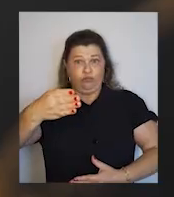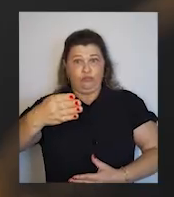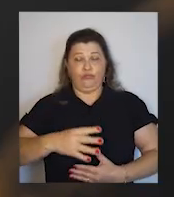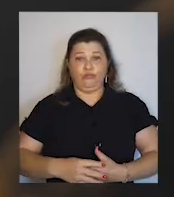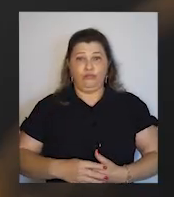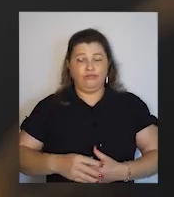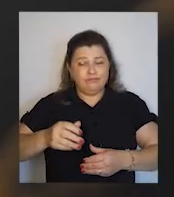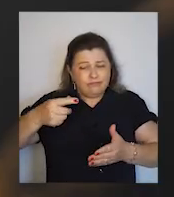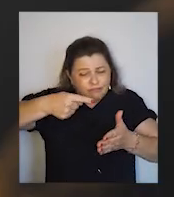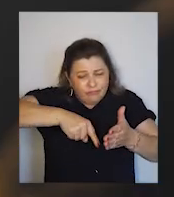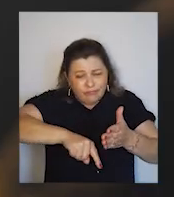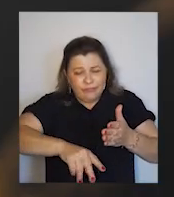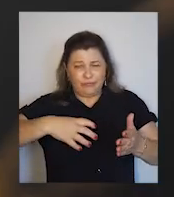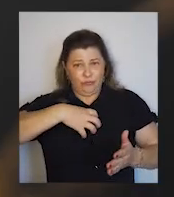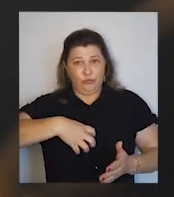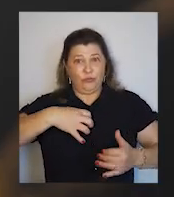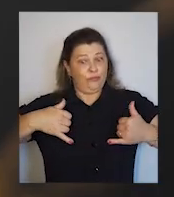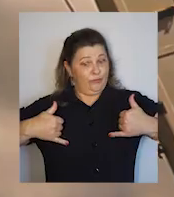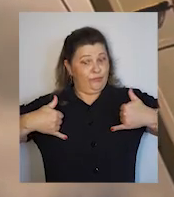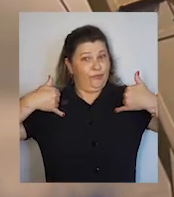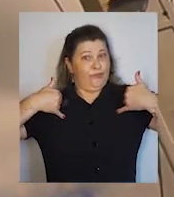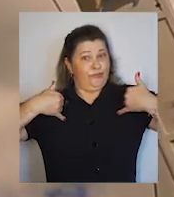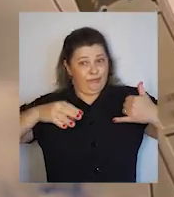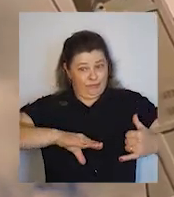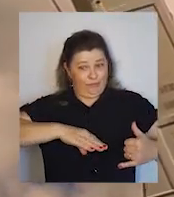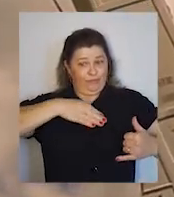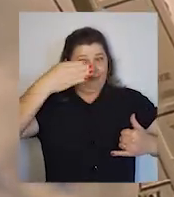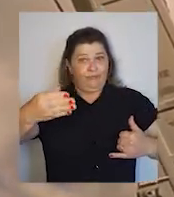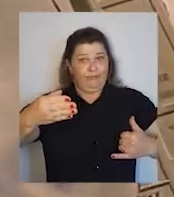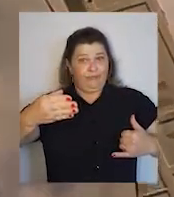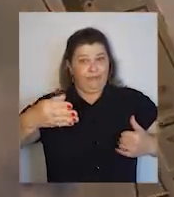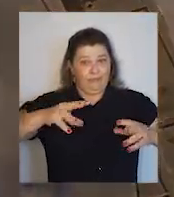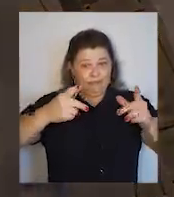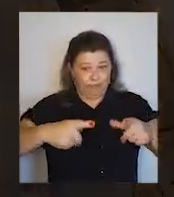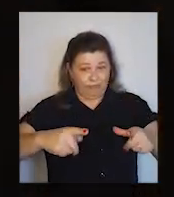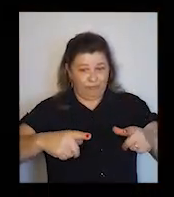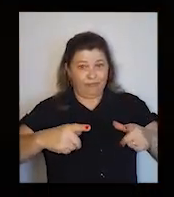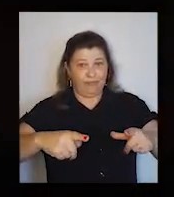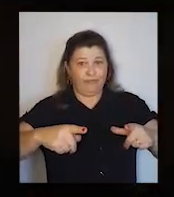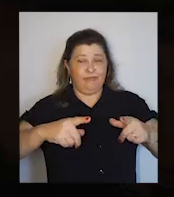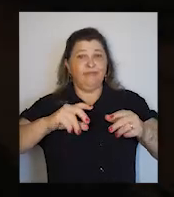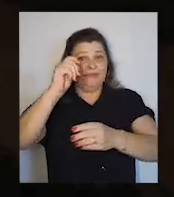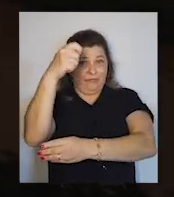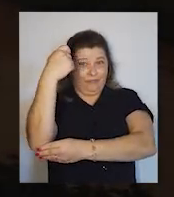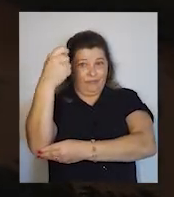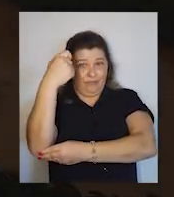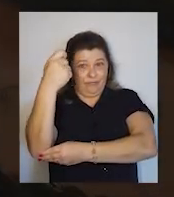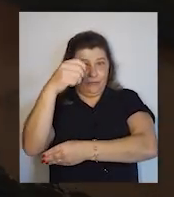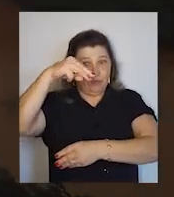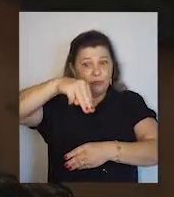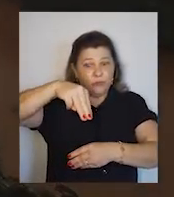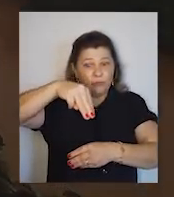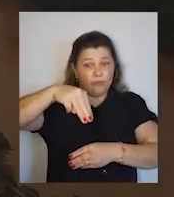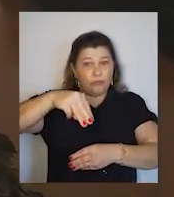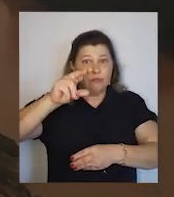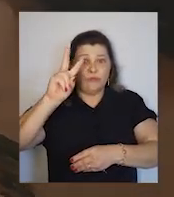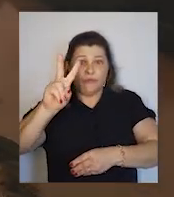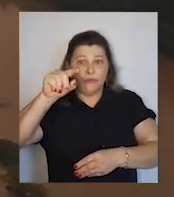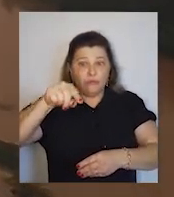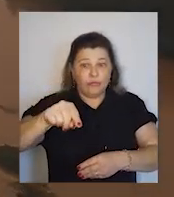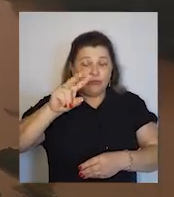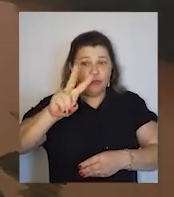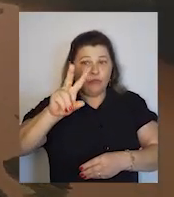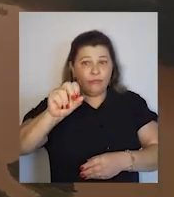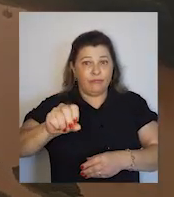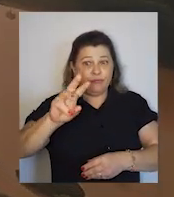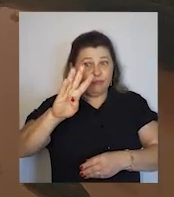com um profundo sentimento de orgulho e pertencimento à sua terra. Em maio de 2024, o